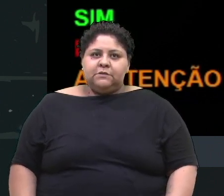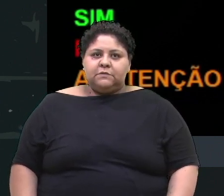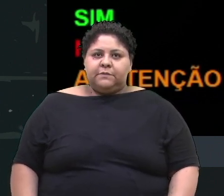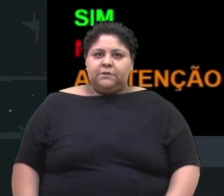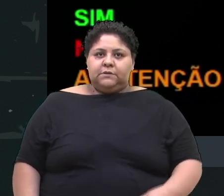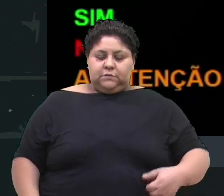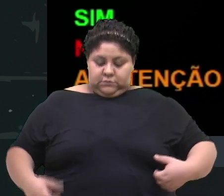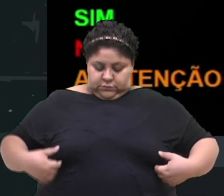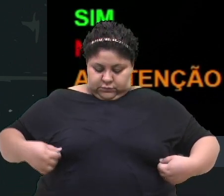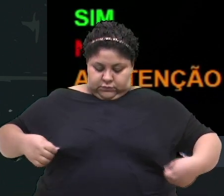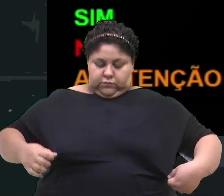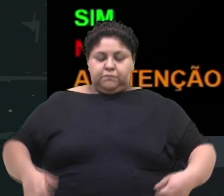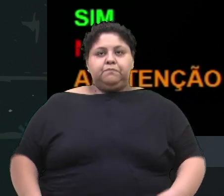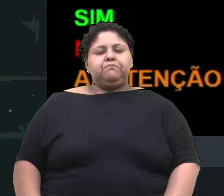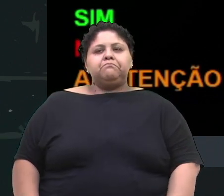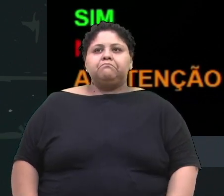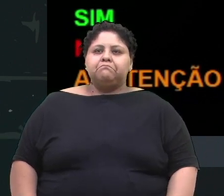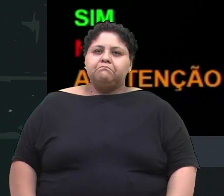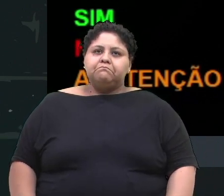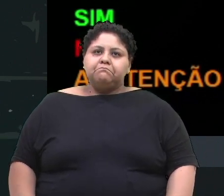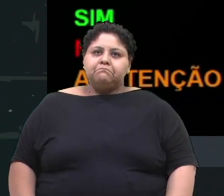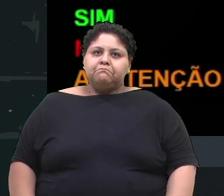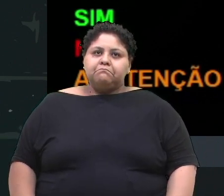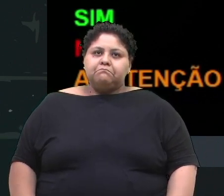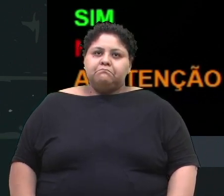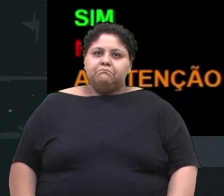Vota sim. Tatiane, como vota?